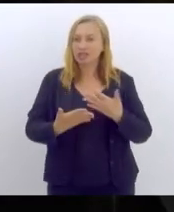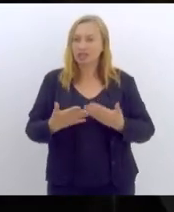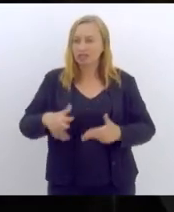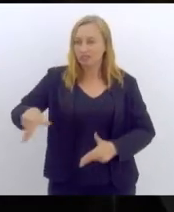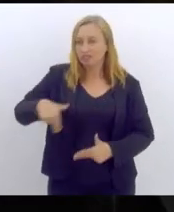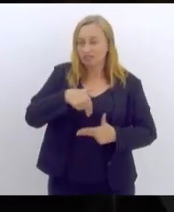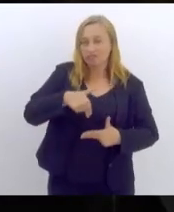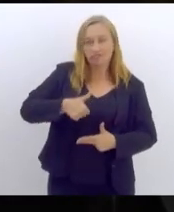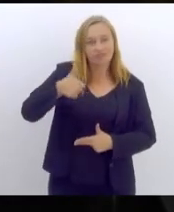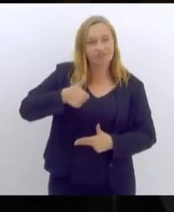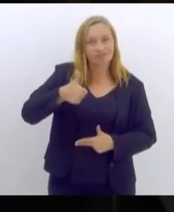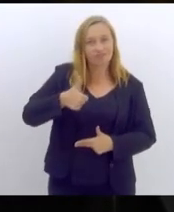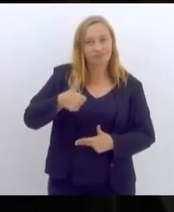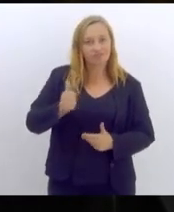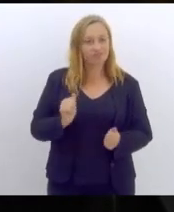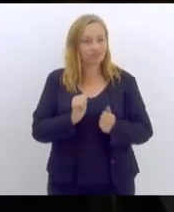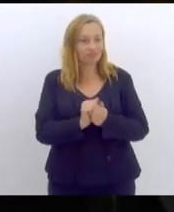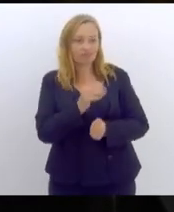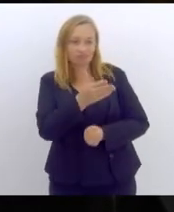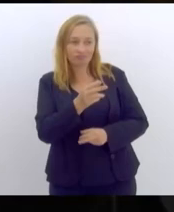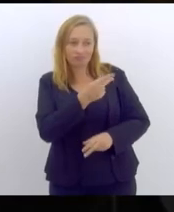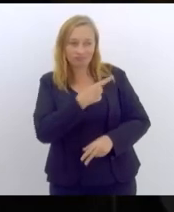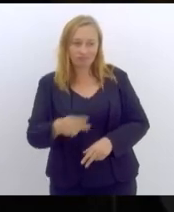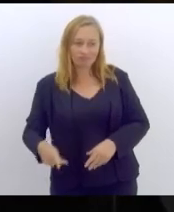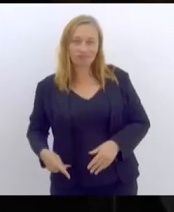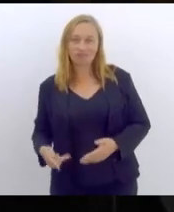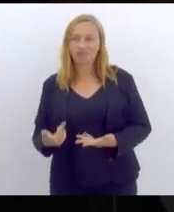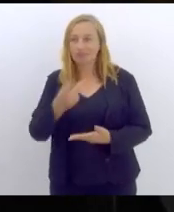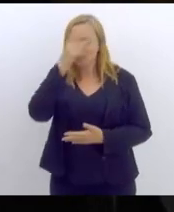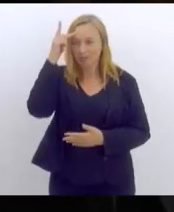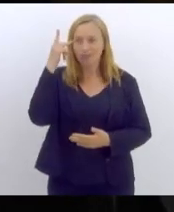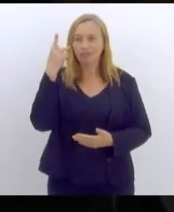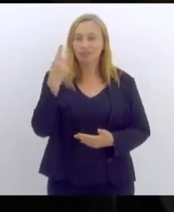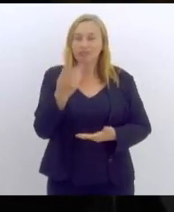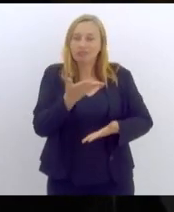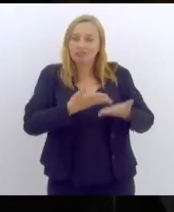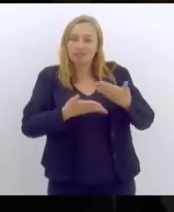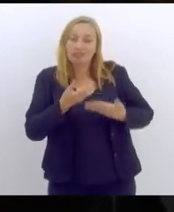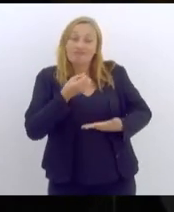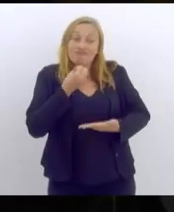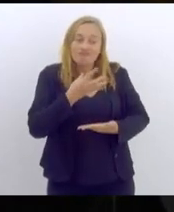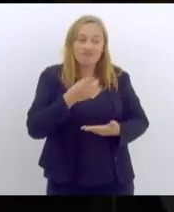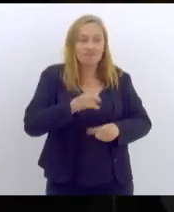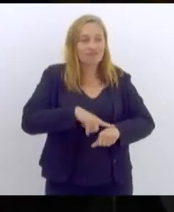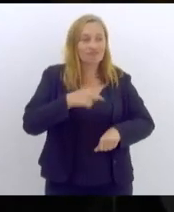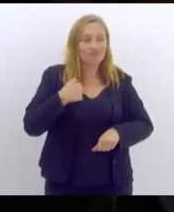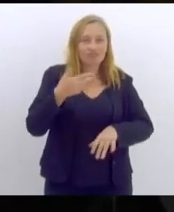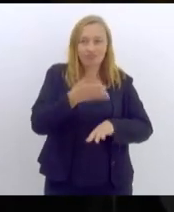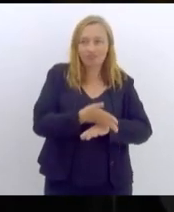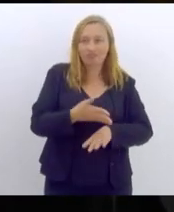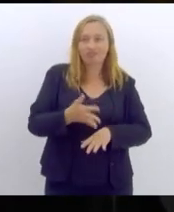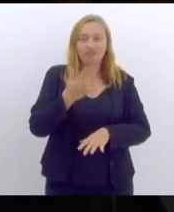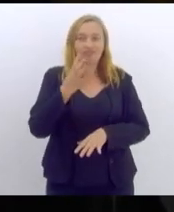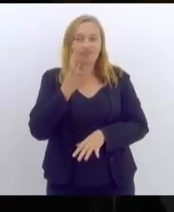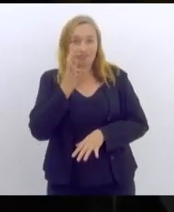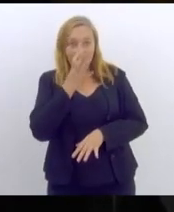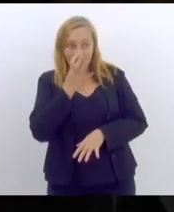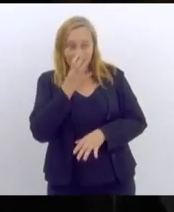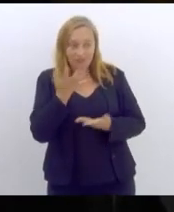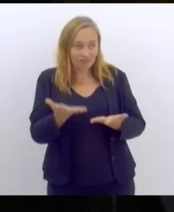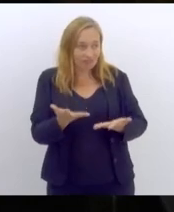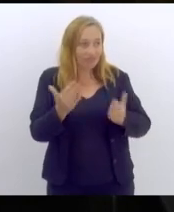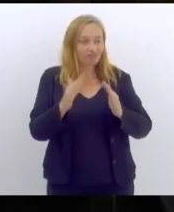vez aqui, tendo você como presidente. Uma pessoa que me tratou super bem desde o momento que eu cheguei. E eu achei isso muito bacana aqui nessa